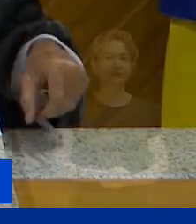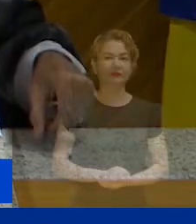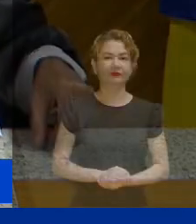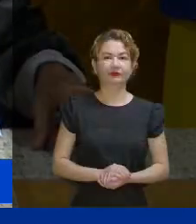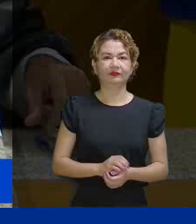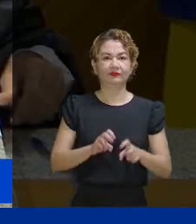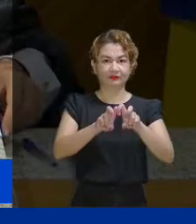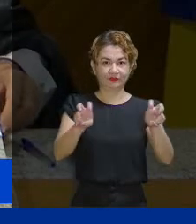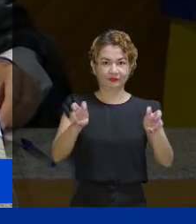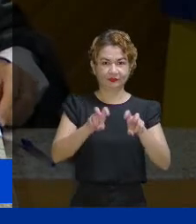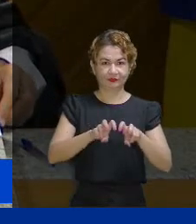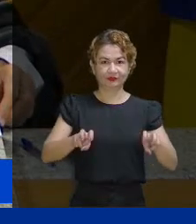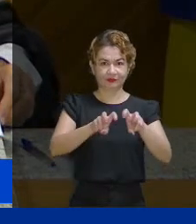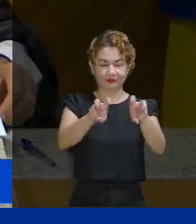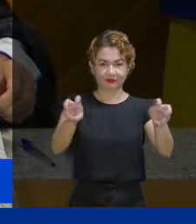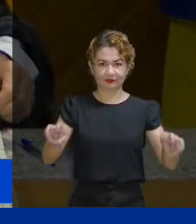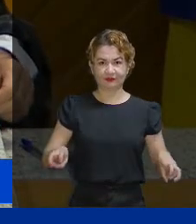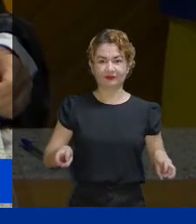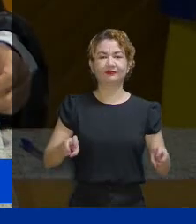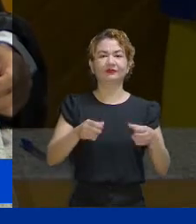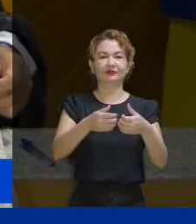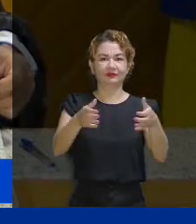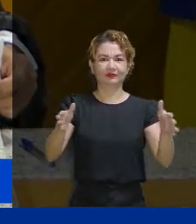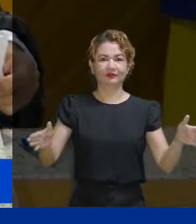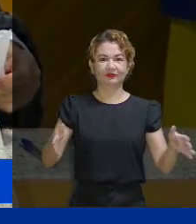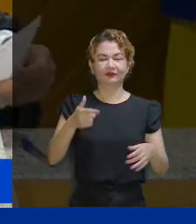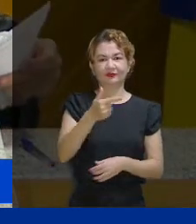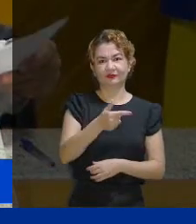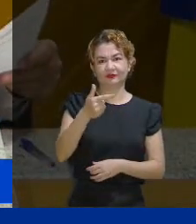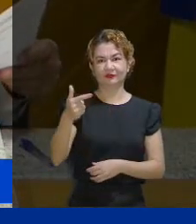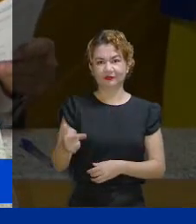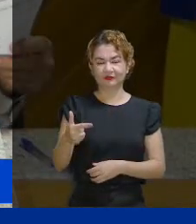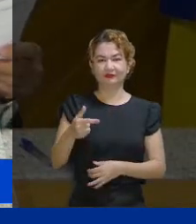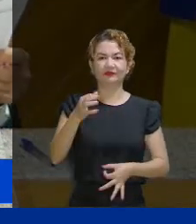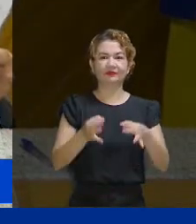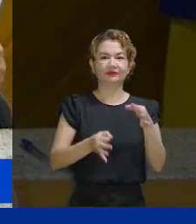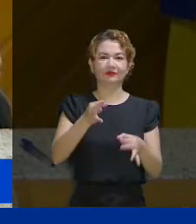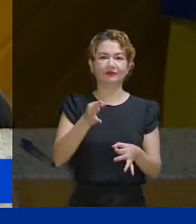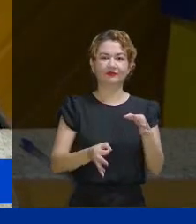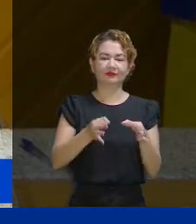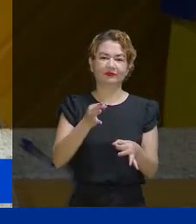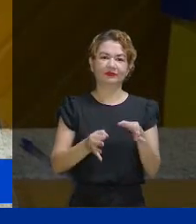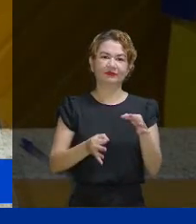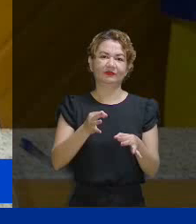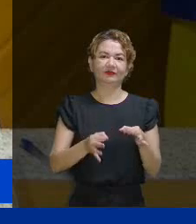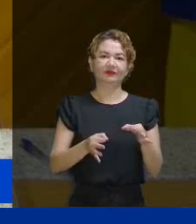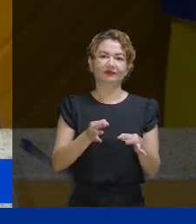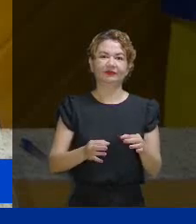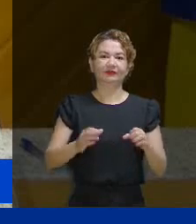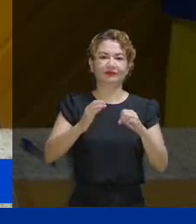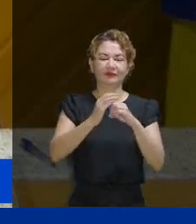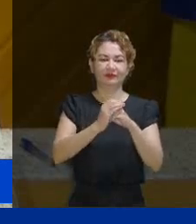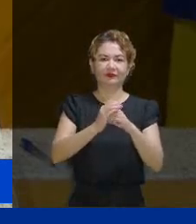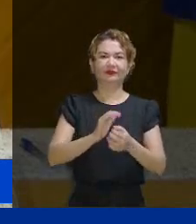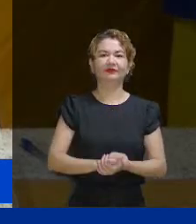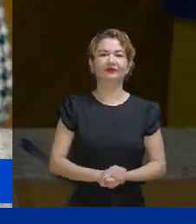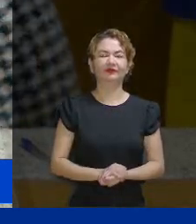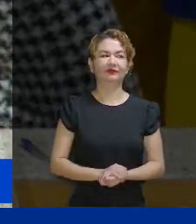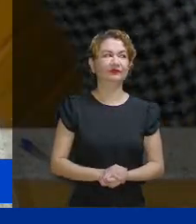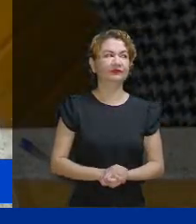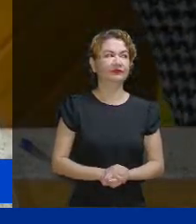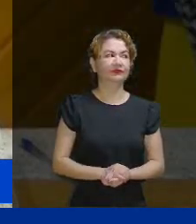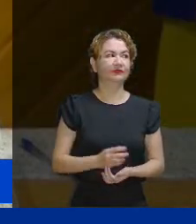Foco no desembargador Carmo Antônio, presidente do Tribunal Regional Eleitoral do Amapá. Desembargador Carmo Antônio é negro de pele clara, tem